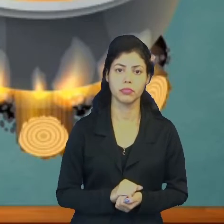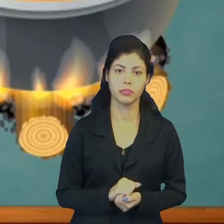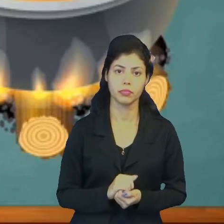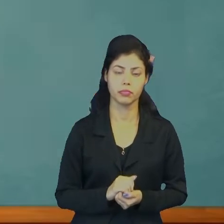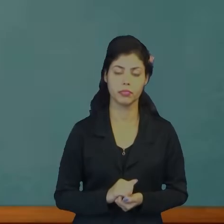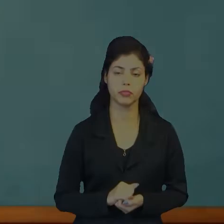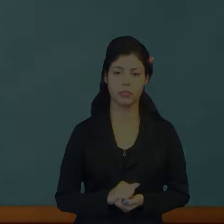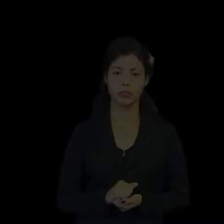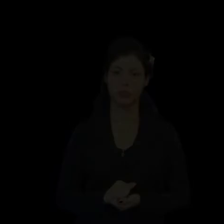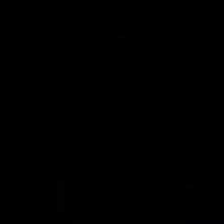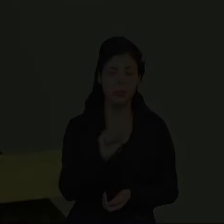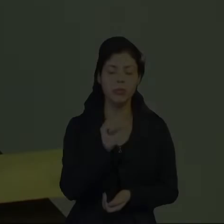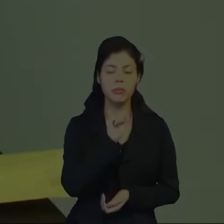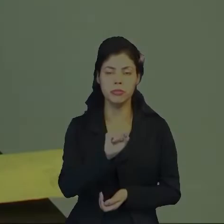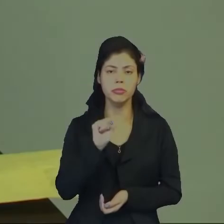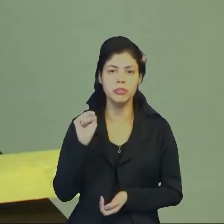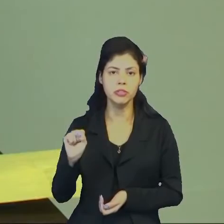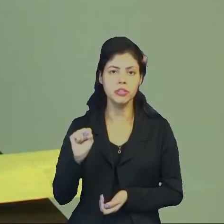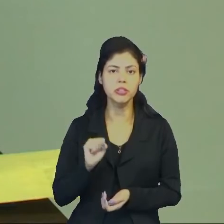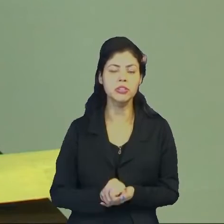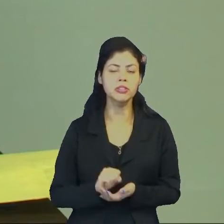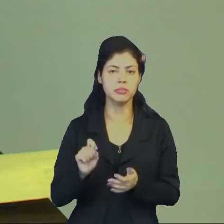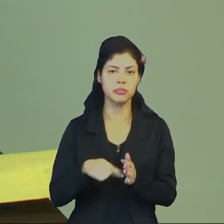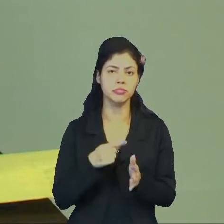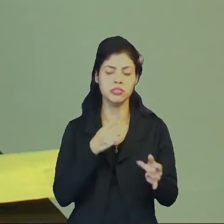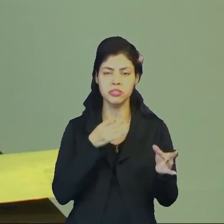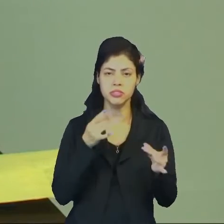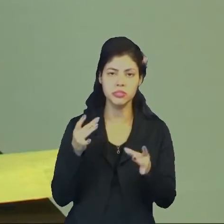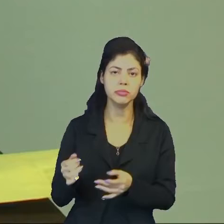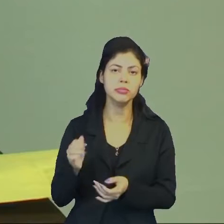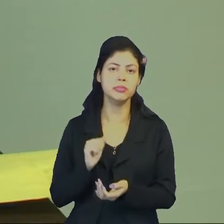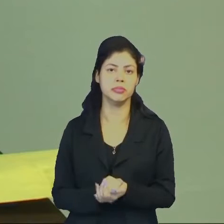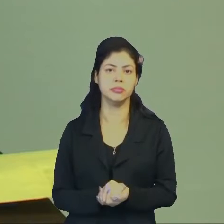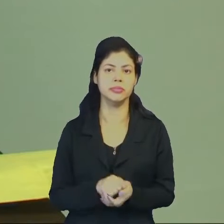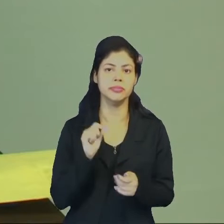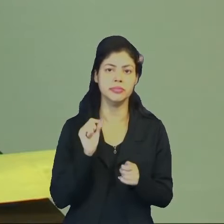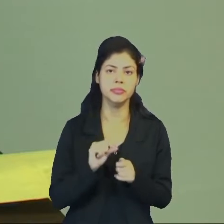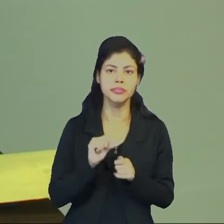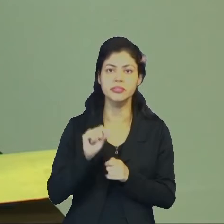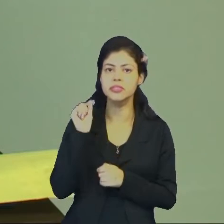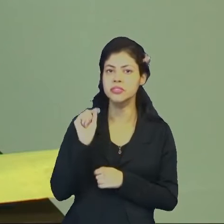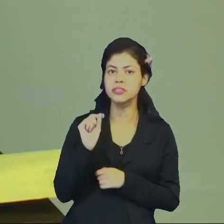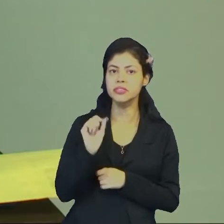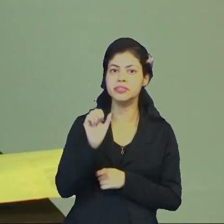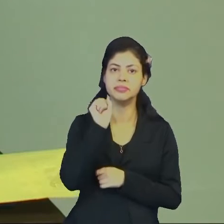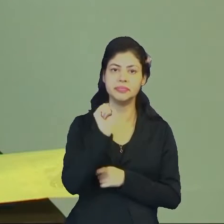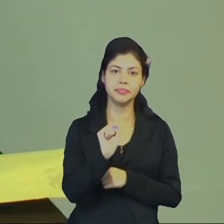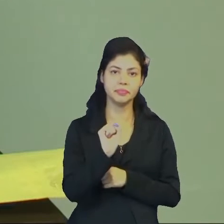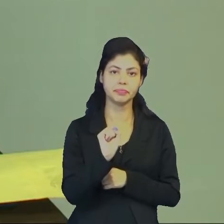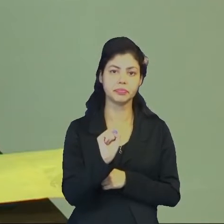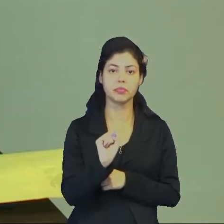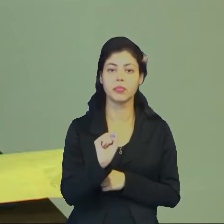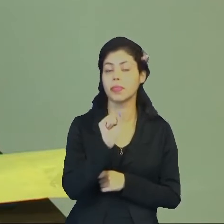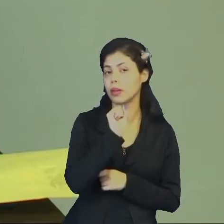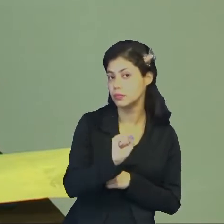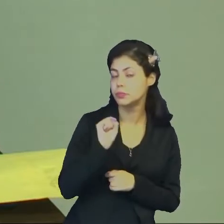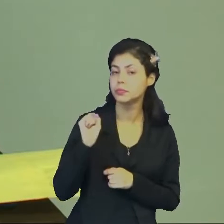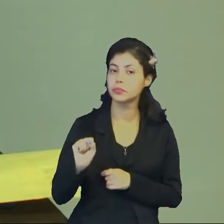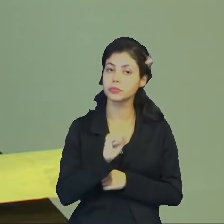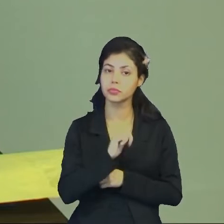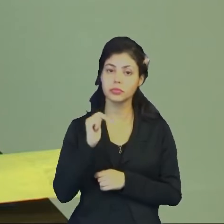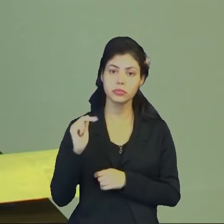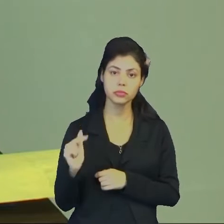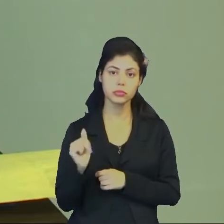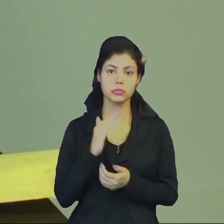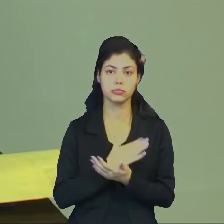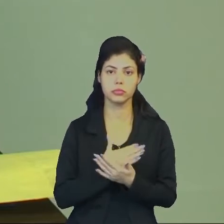Ficou fácil agora, né? Primeira dica apresentada foi que o o SS nunca